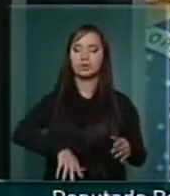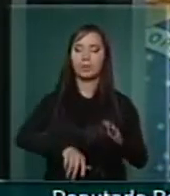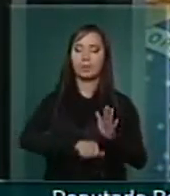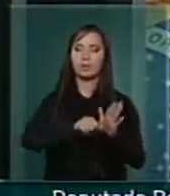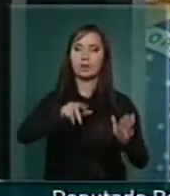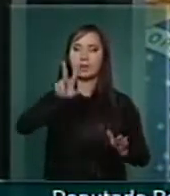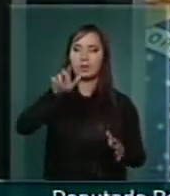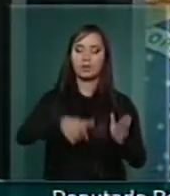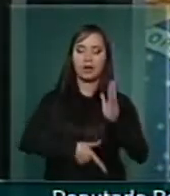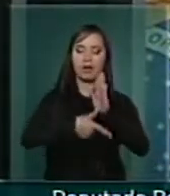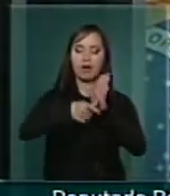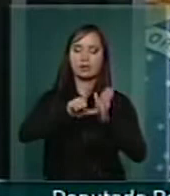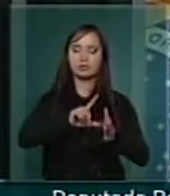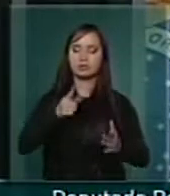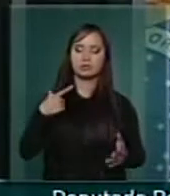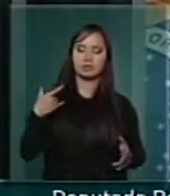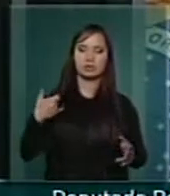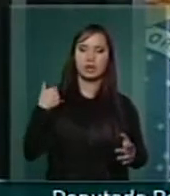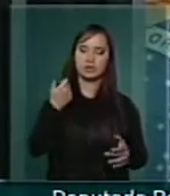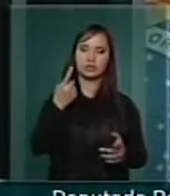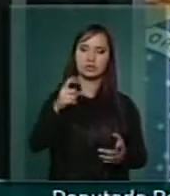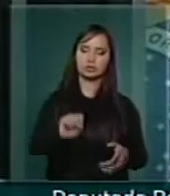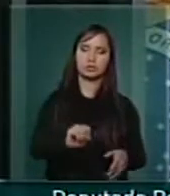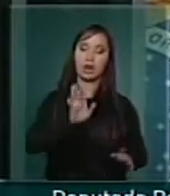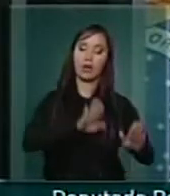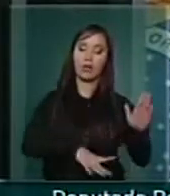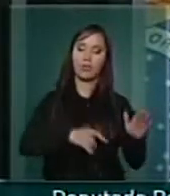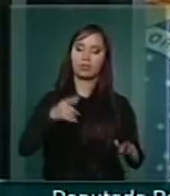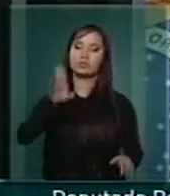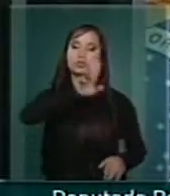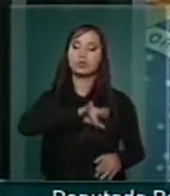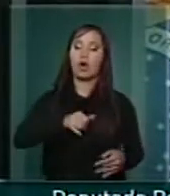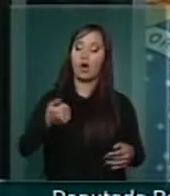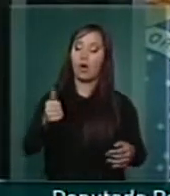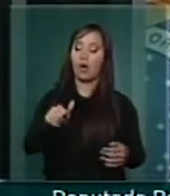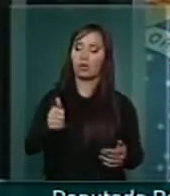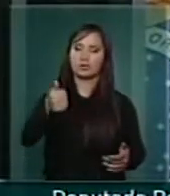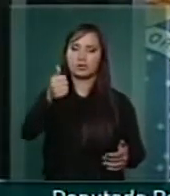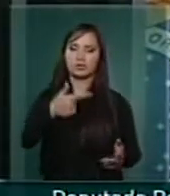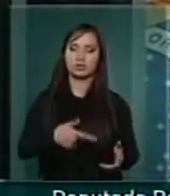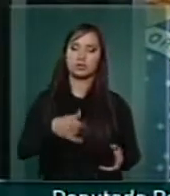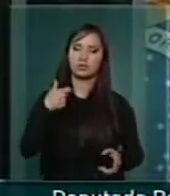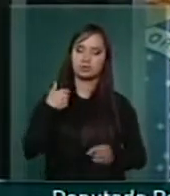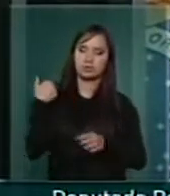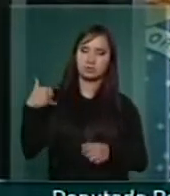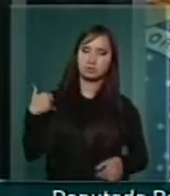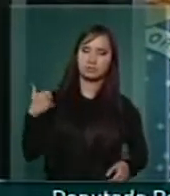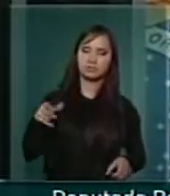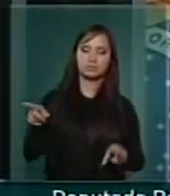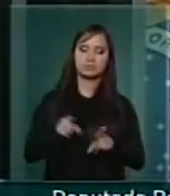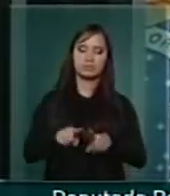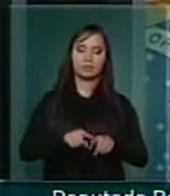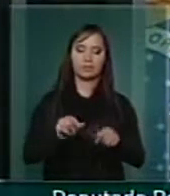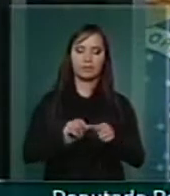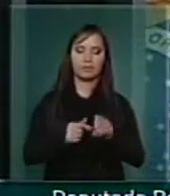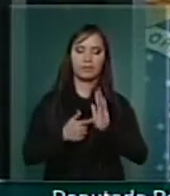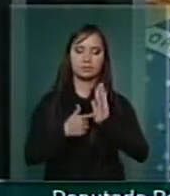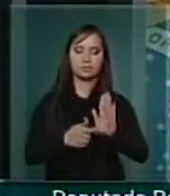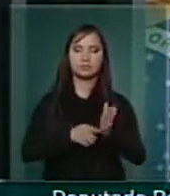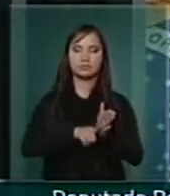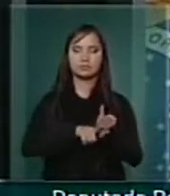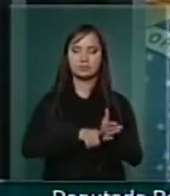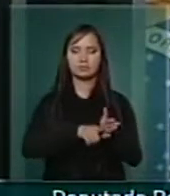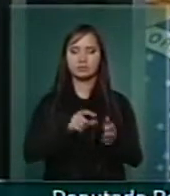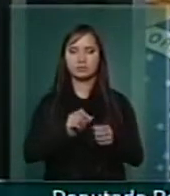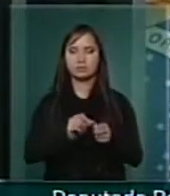outros com 11 ou 12 anos. A matéria traz ainda a informação de uma pesquisa realizada pelo Ibope, encomendada